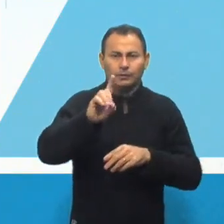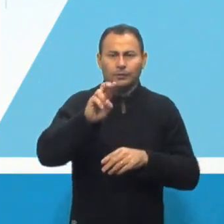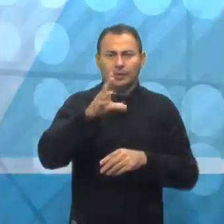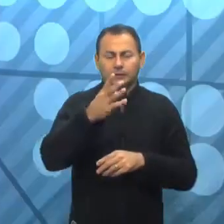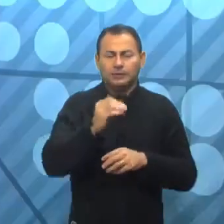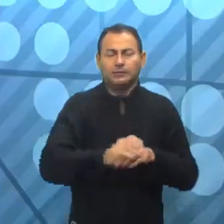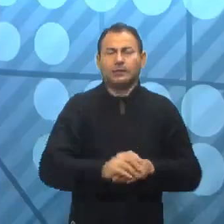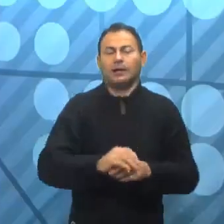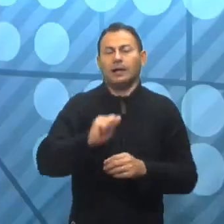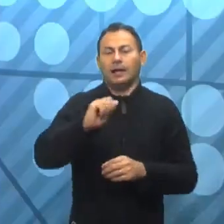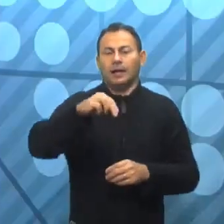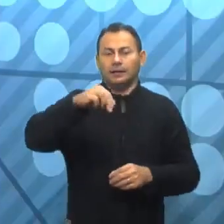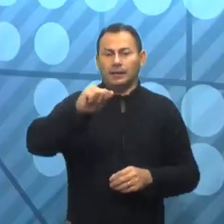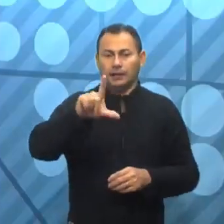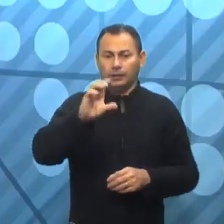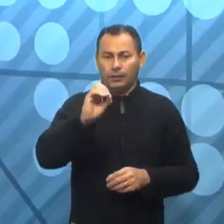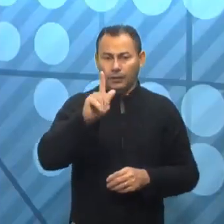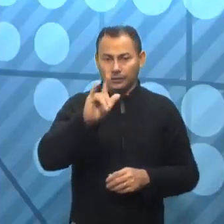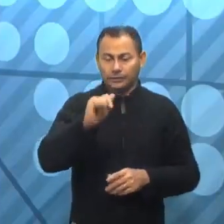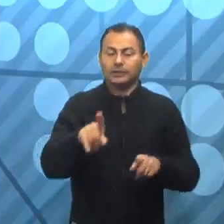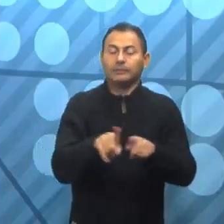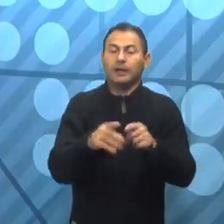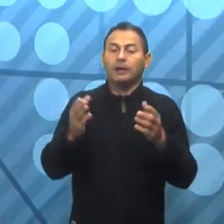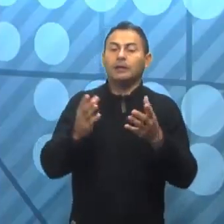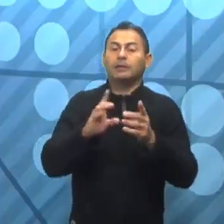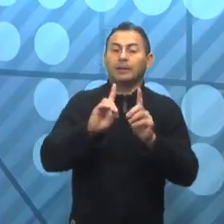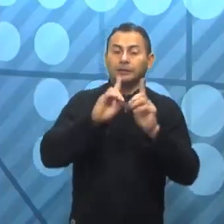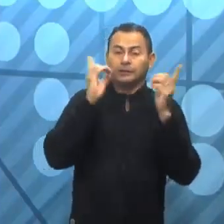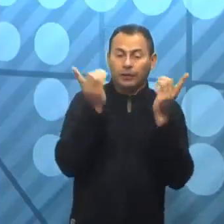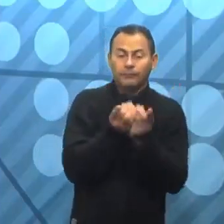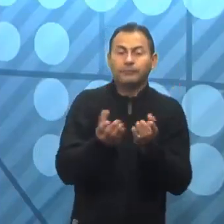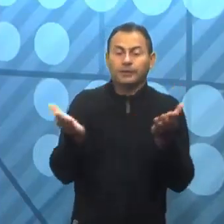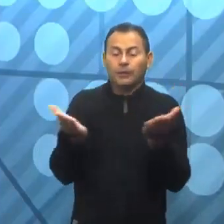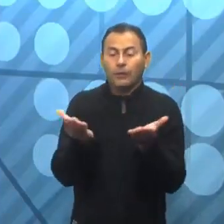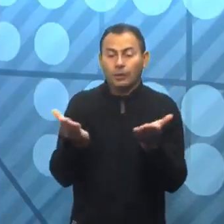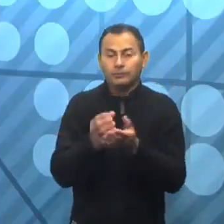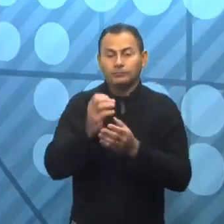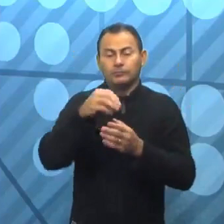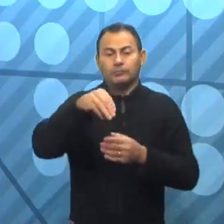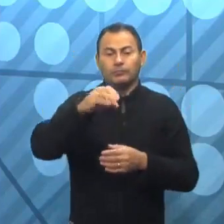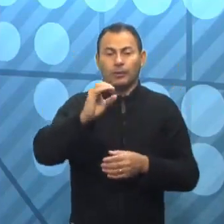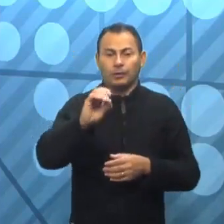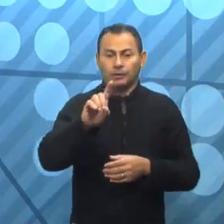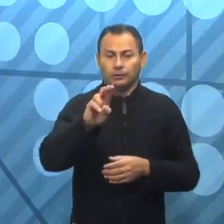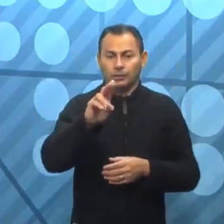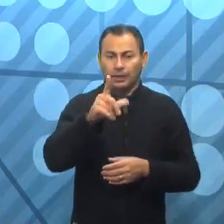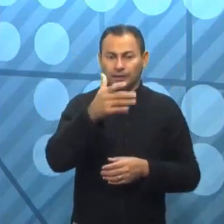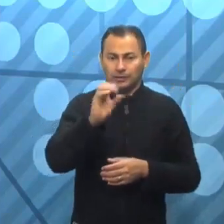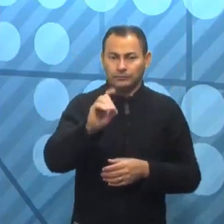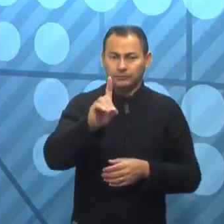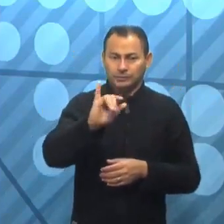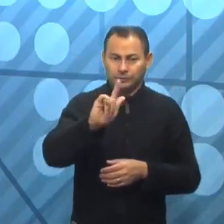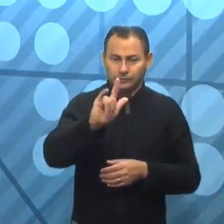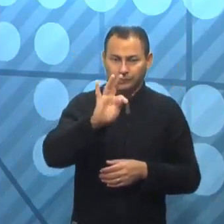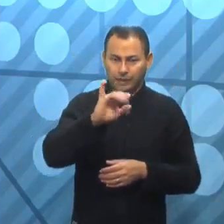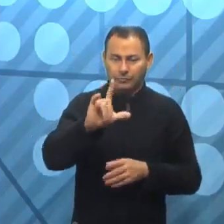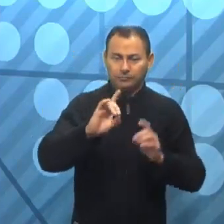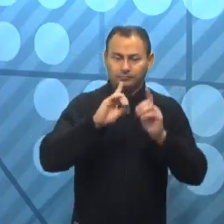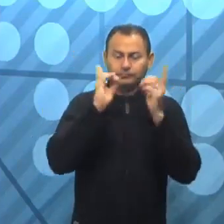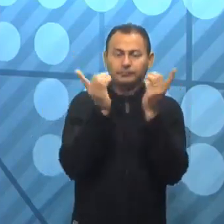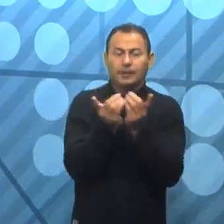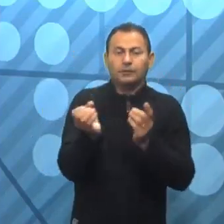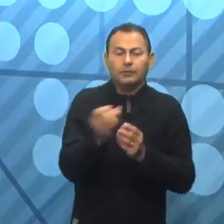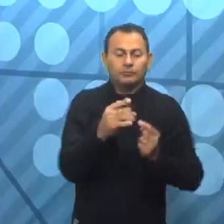e modulação digital. E hoje nós iremos entrar na parte de modulação digital. É um novo tipo de